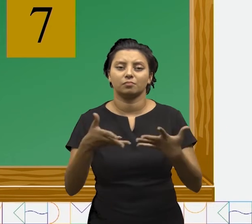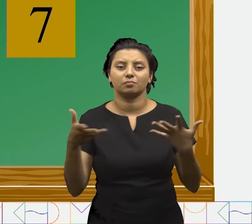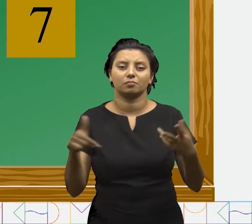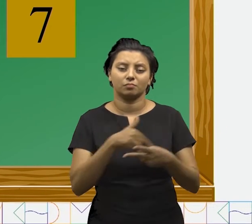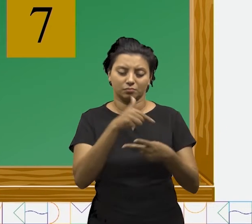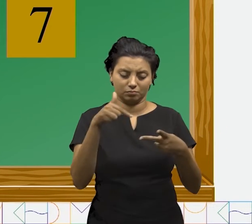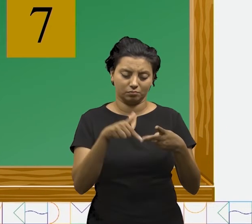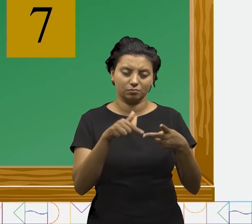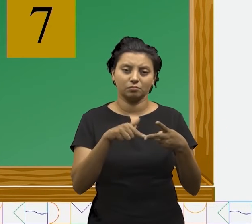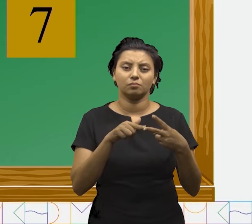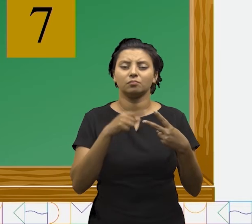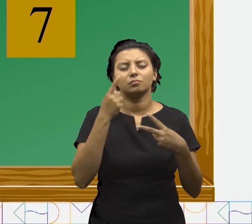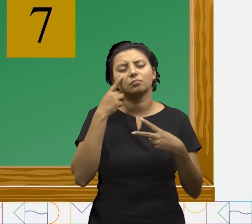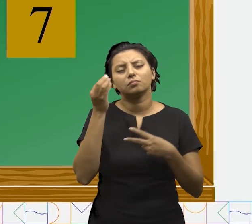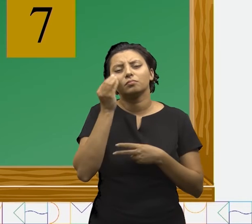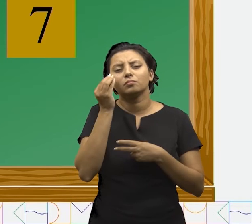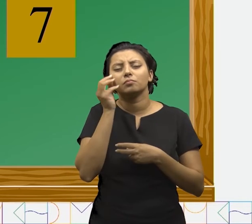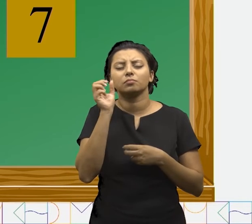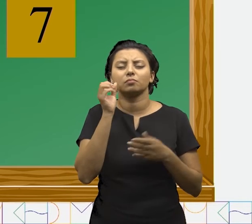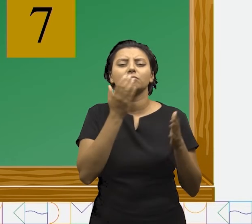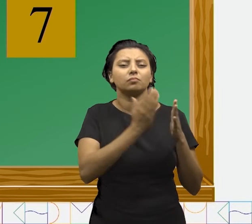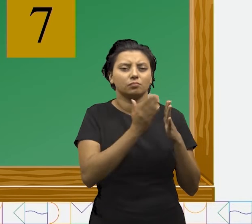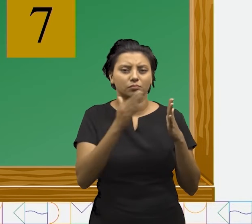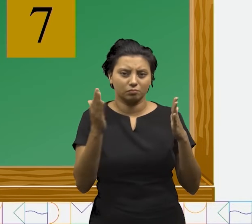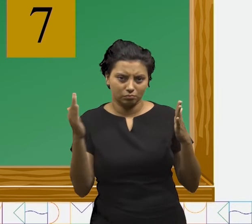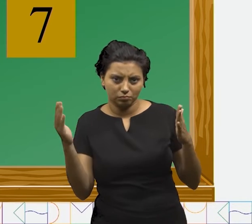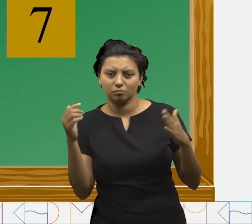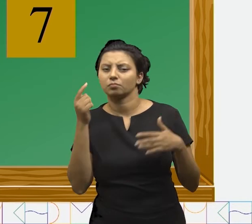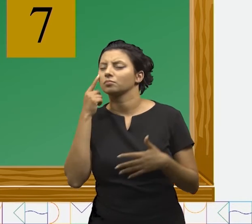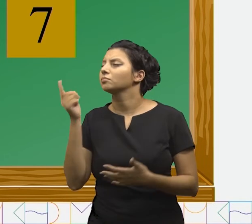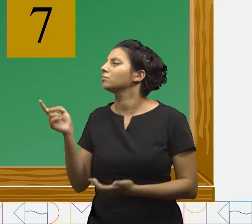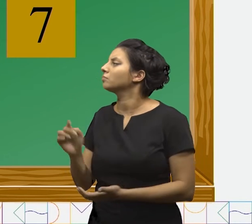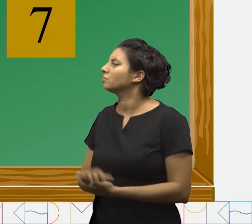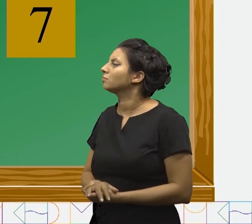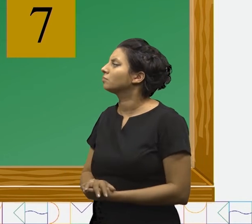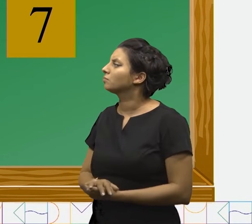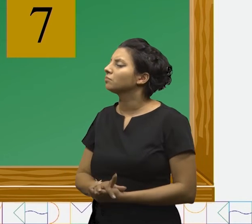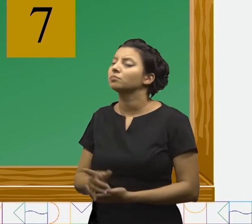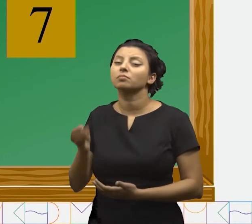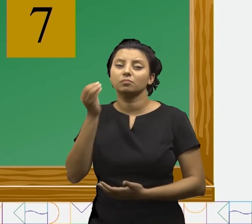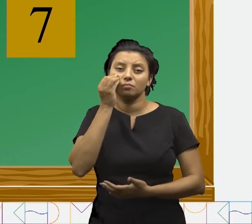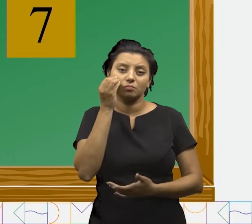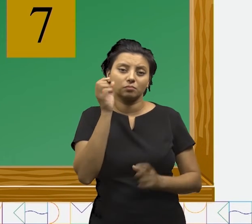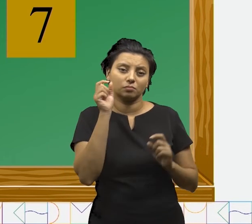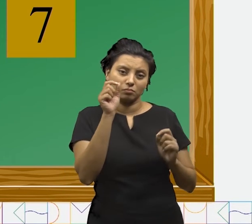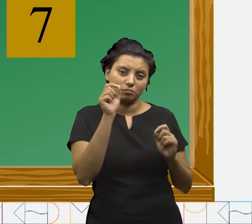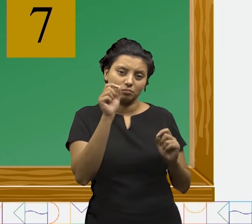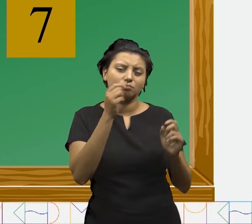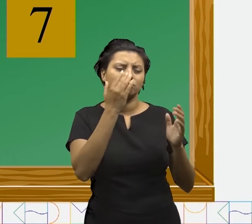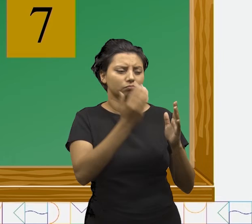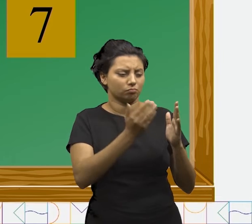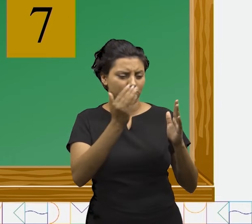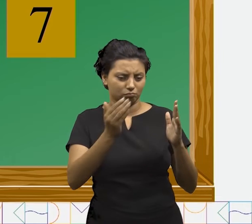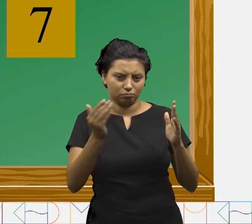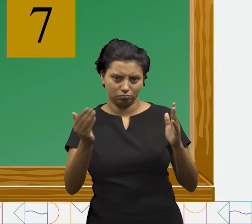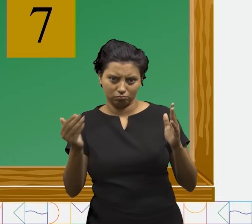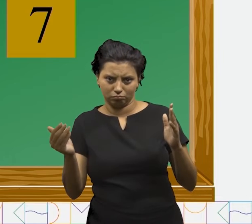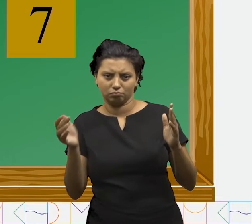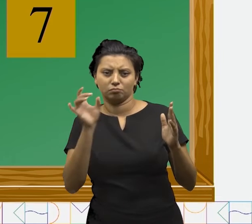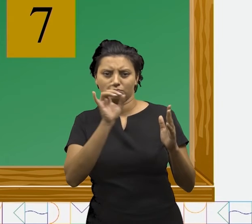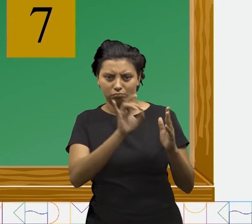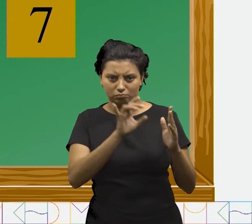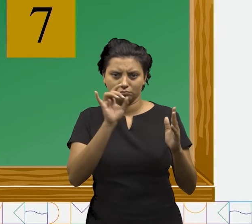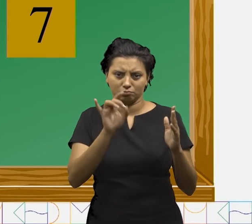segunda linha, observando o padrão estabelecido. Você observa que a regularidade